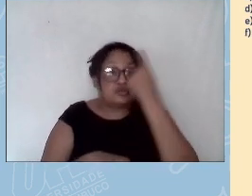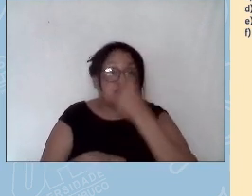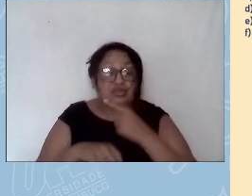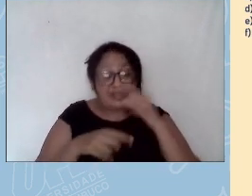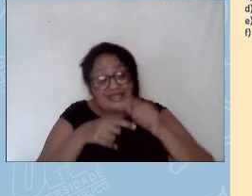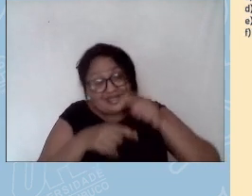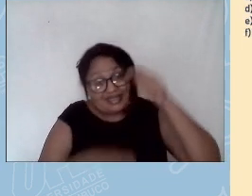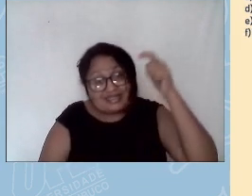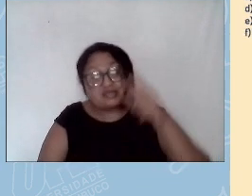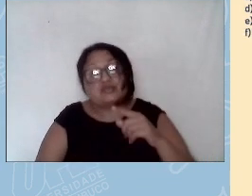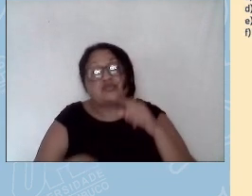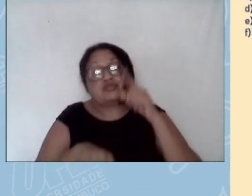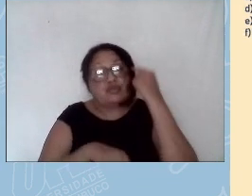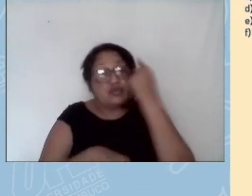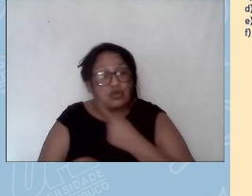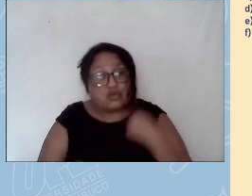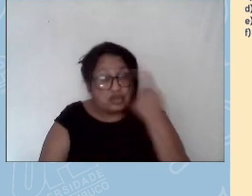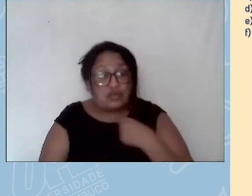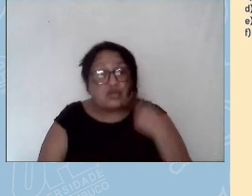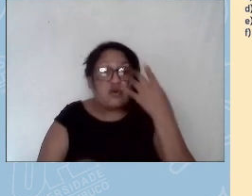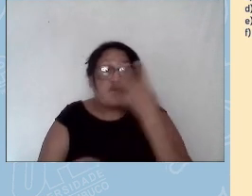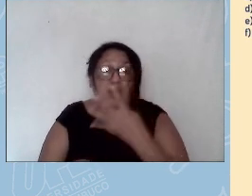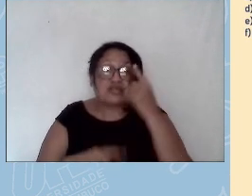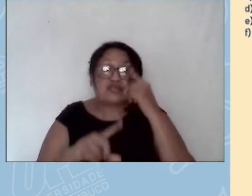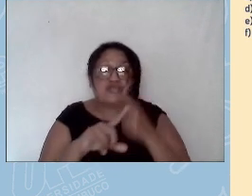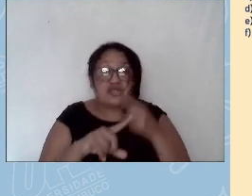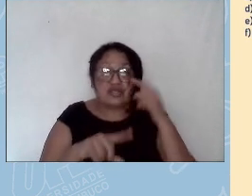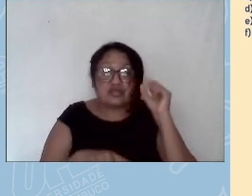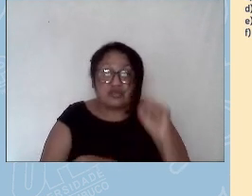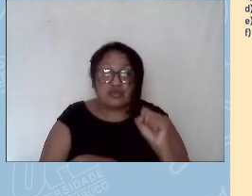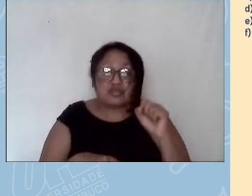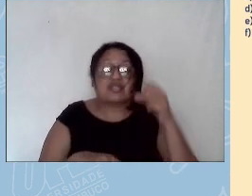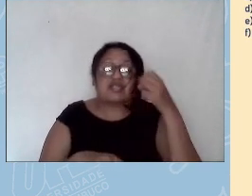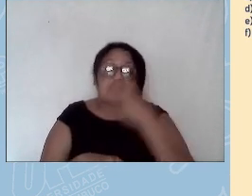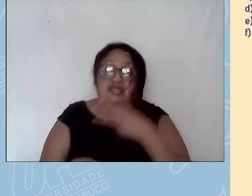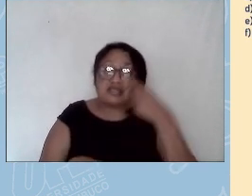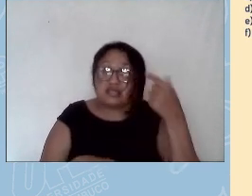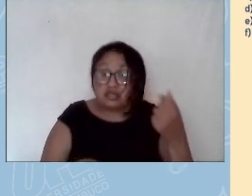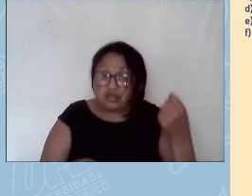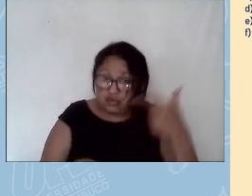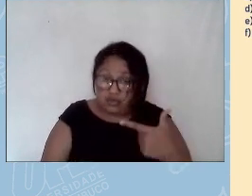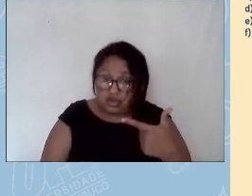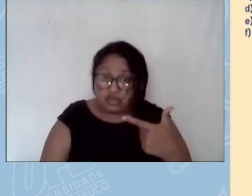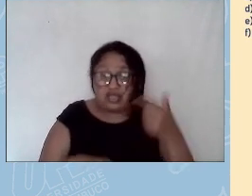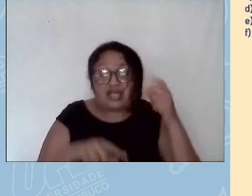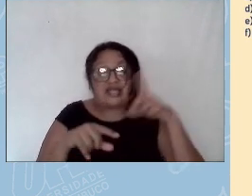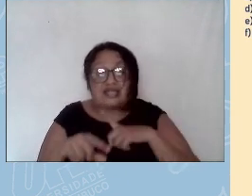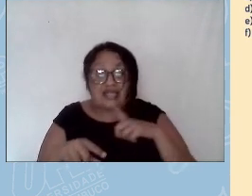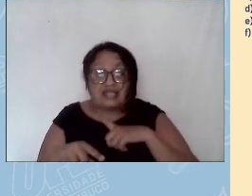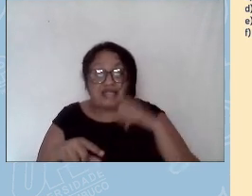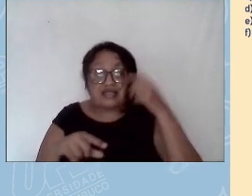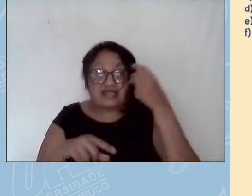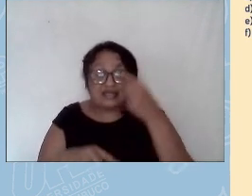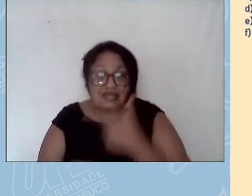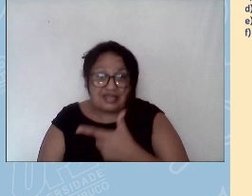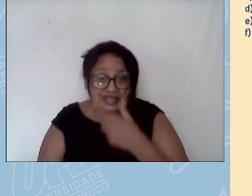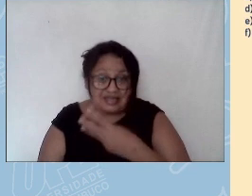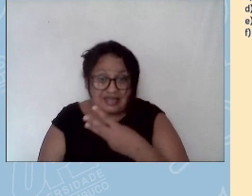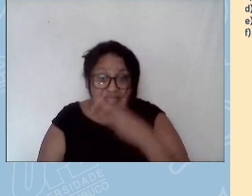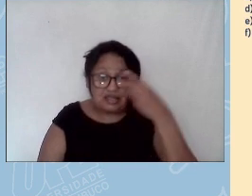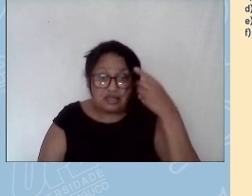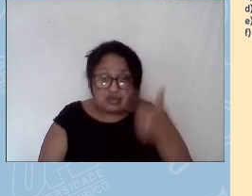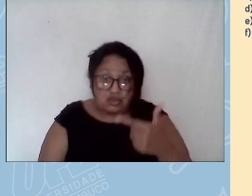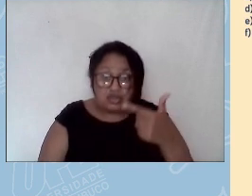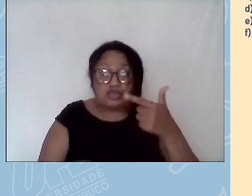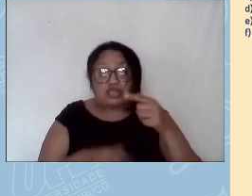concluindo o total de quatro vezes oito a gente sabe que é trinta e dois então teríamos mais trinta e dois litros de água